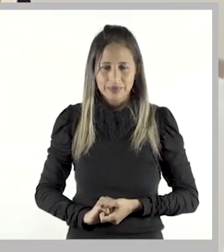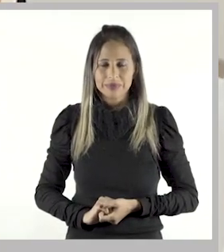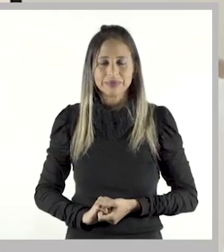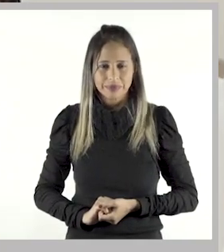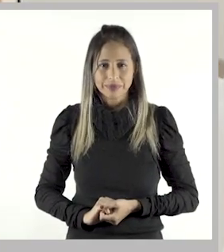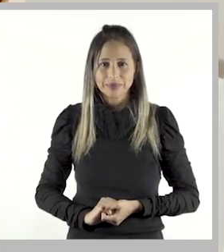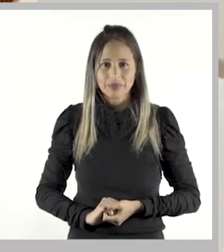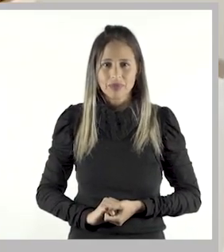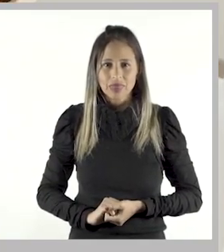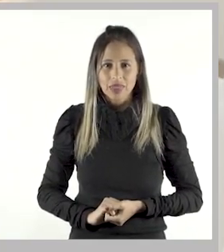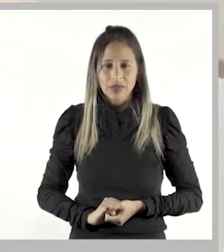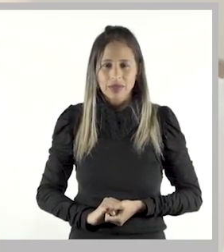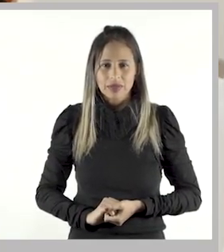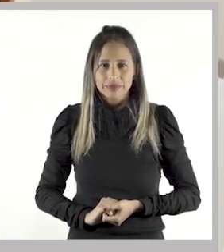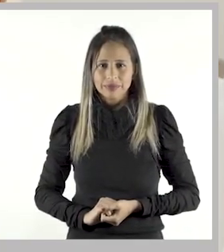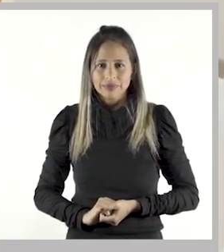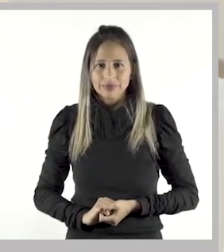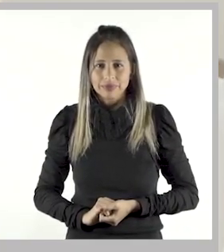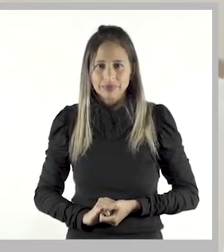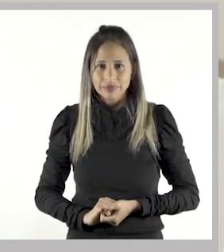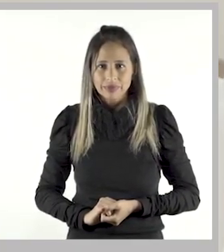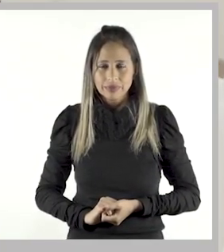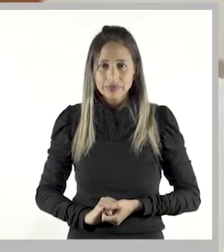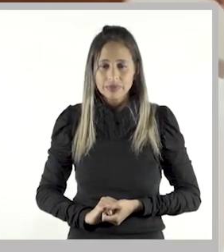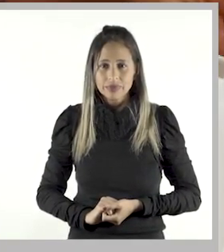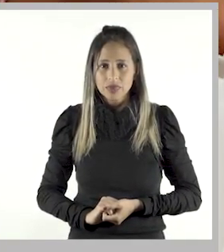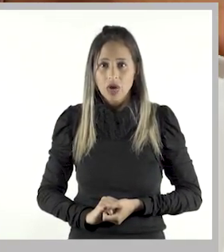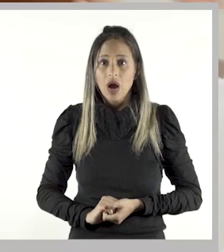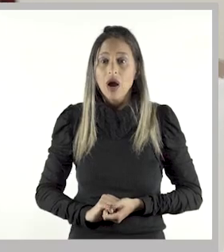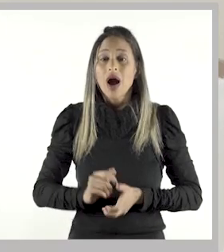passar uma camada de cor no papel todo antes.